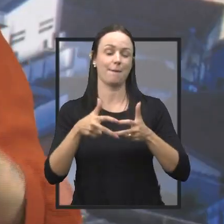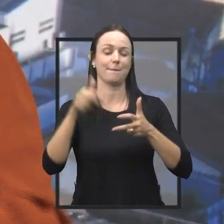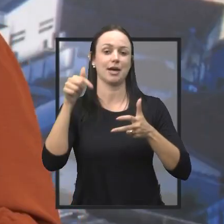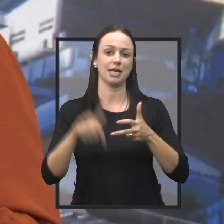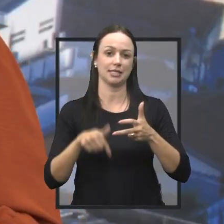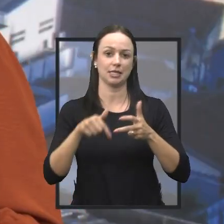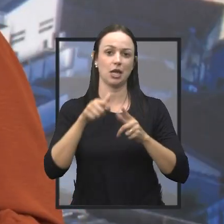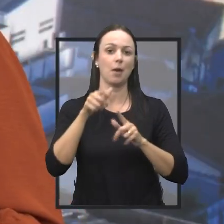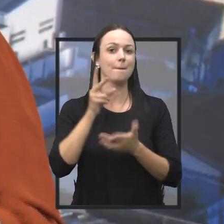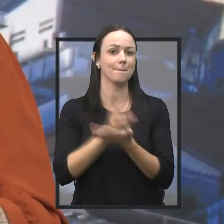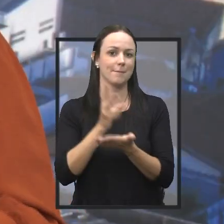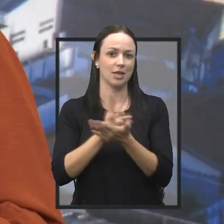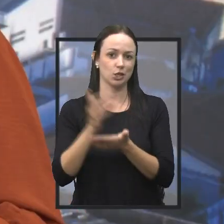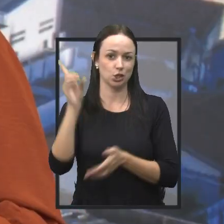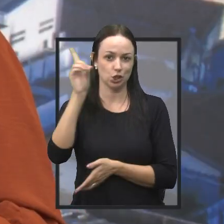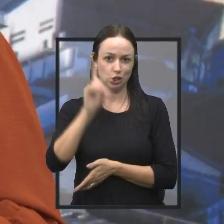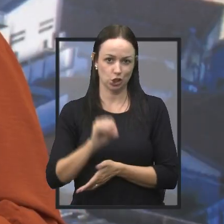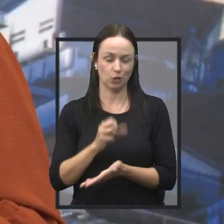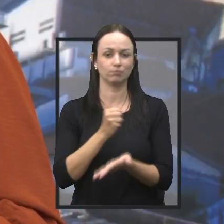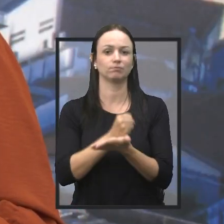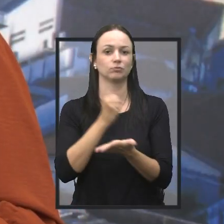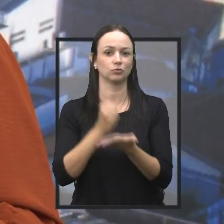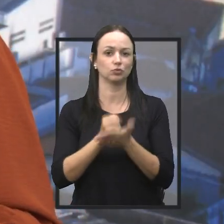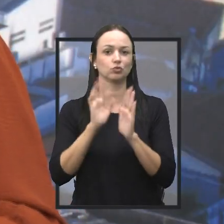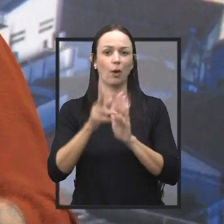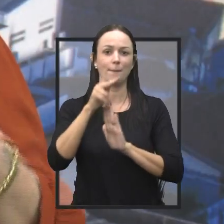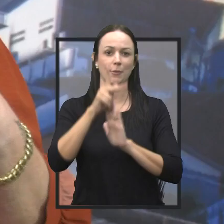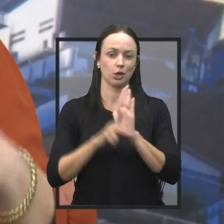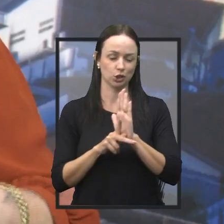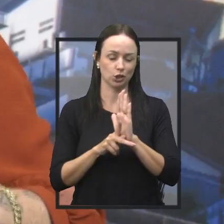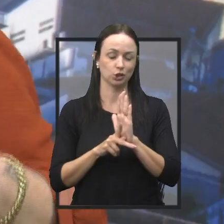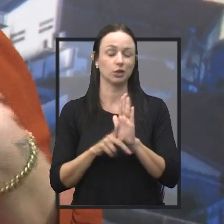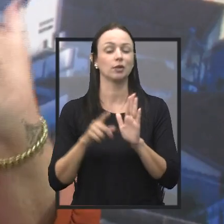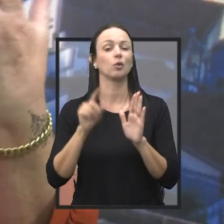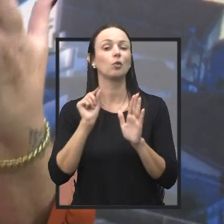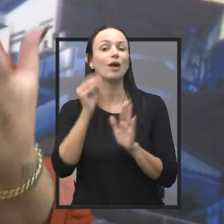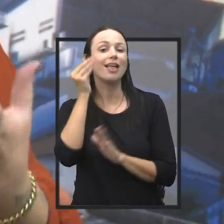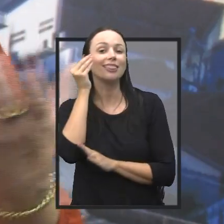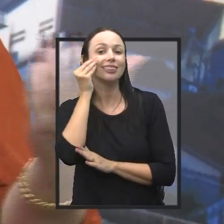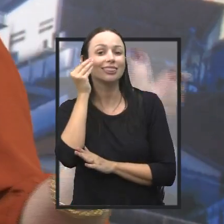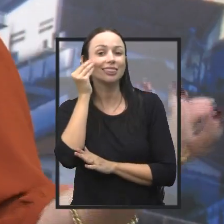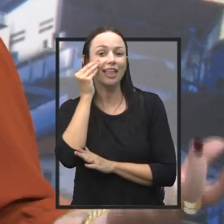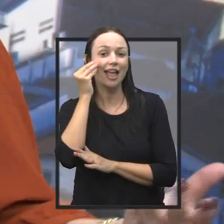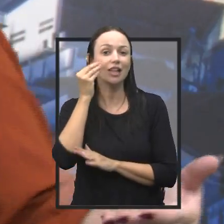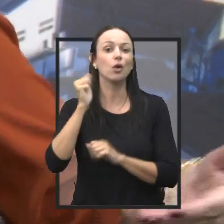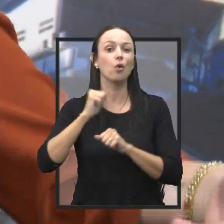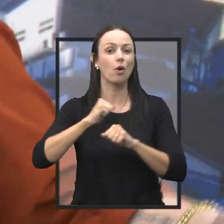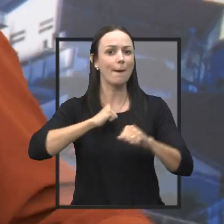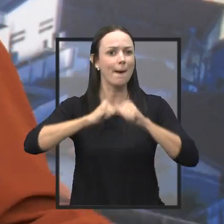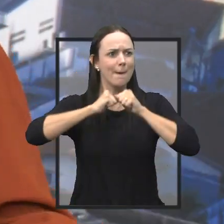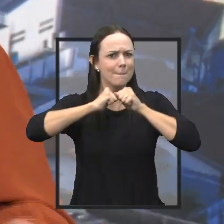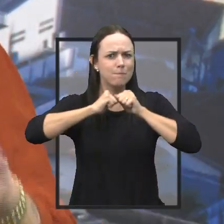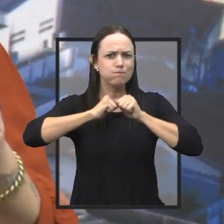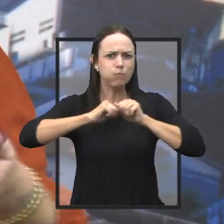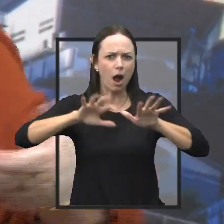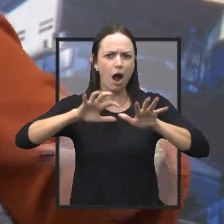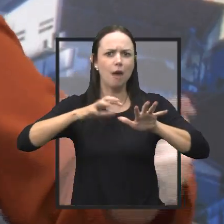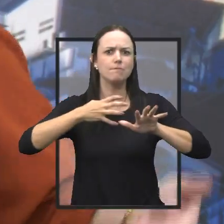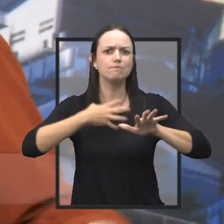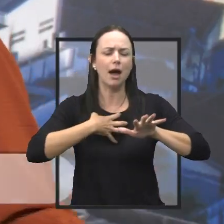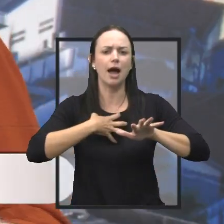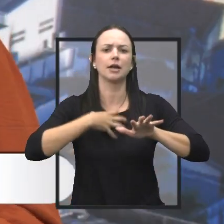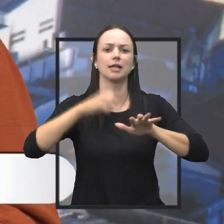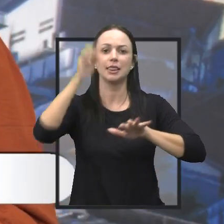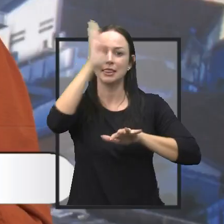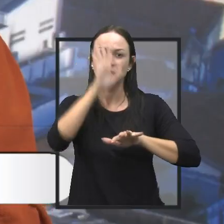legislativas no mesmo dia. Protocolizamos esse projeto para que a gente tente trazer um impacto nacional vindo da base,